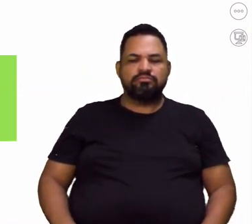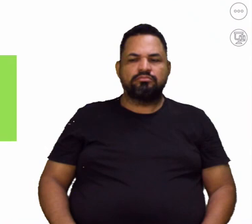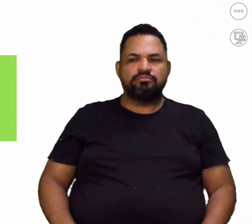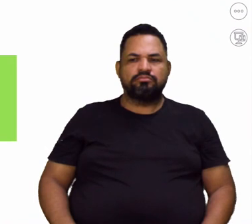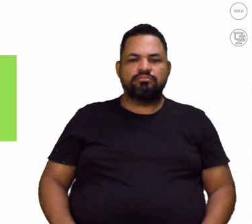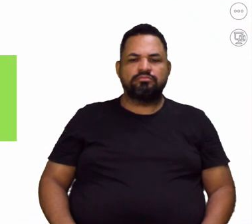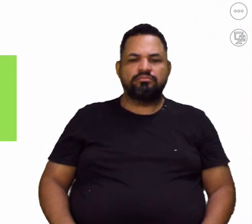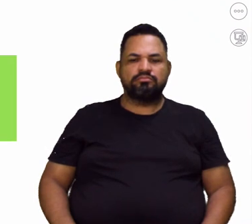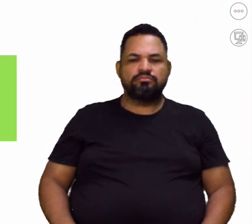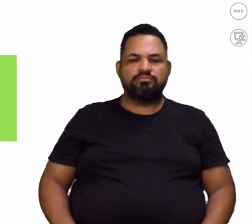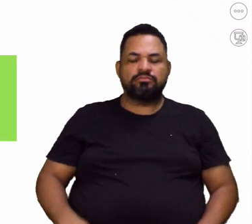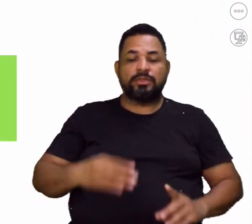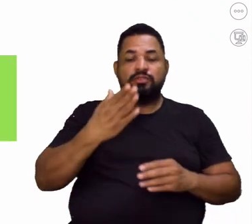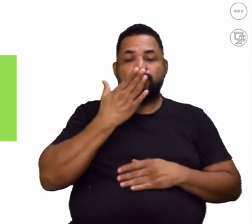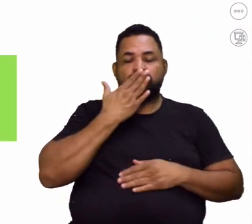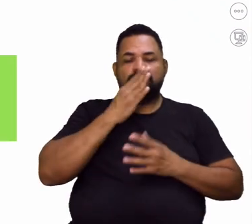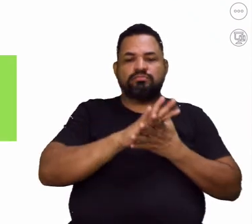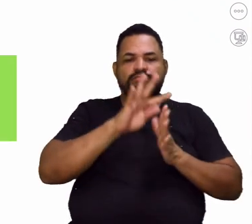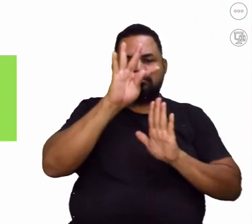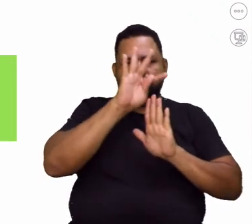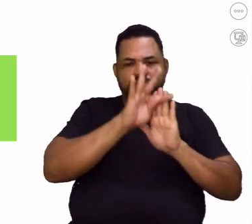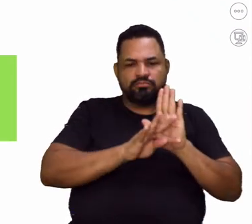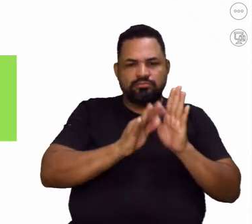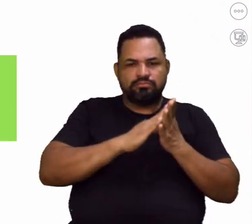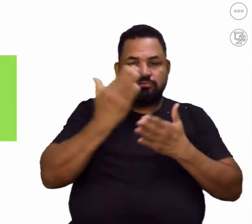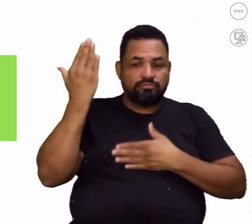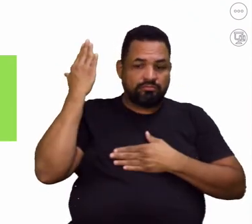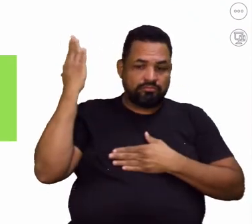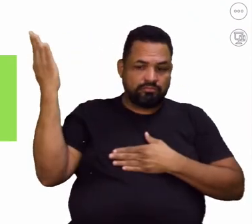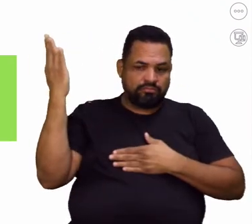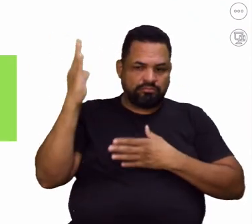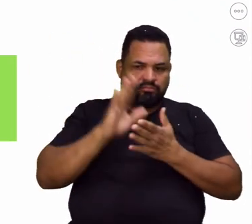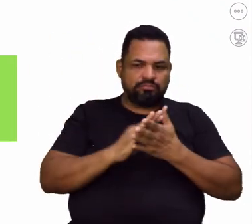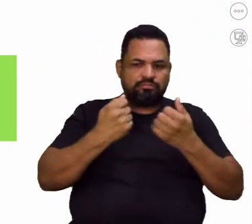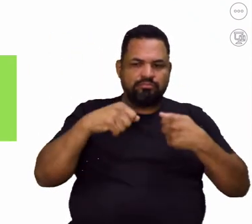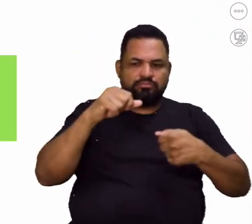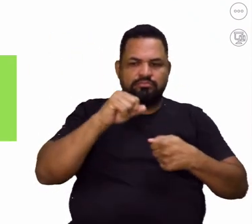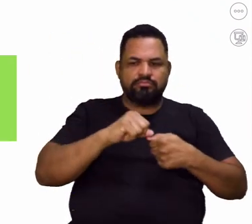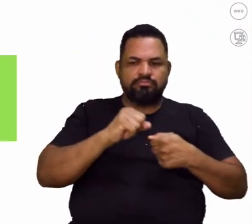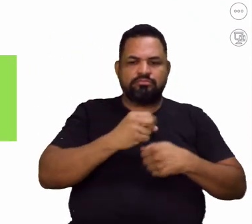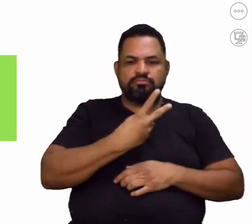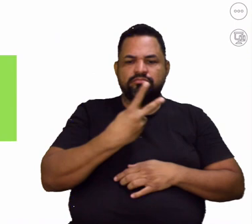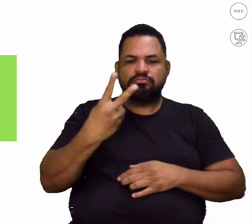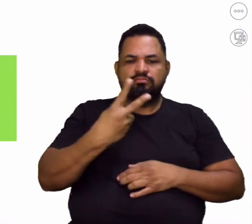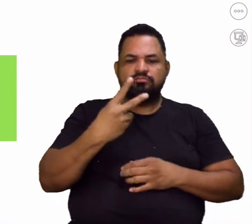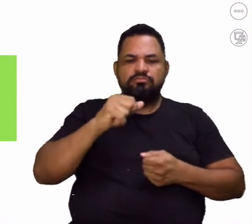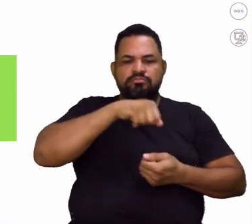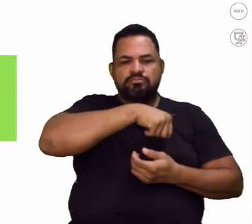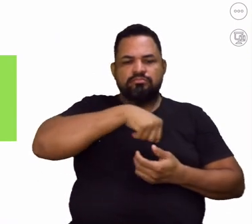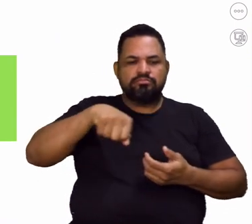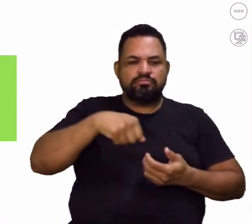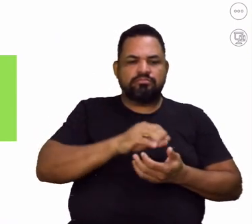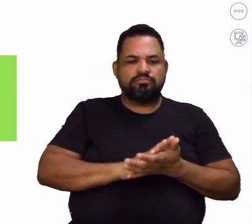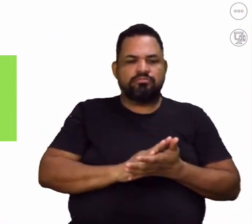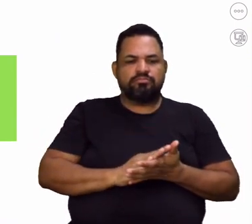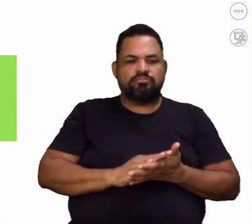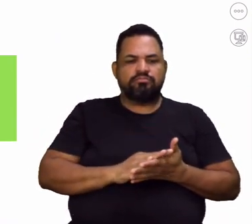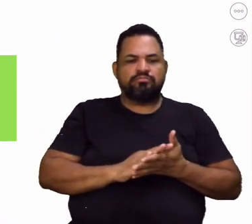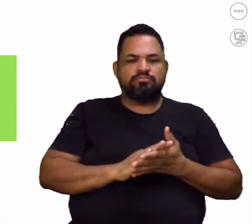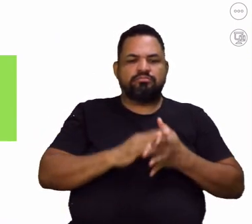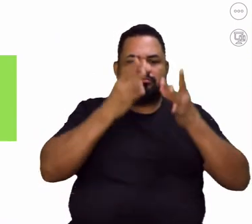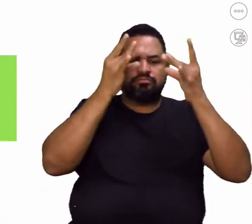beleza? Esse tipo de texto, o texto descritivo, ele pode ser feito de duas maneiras. Primeiro,